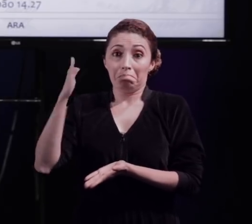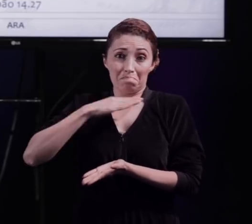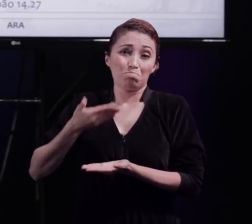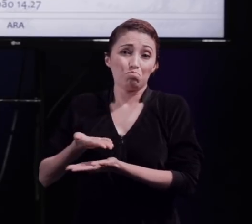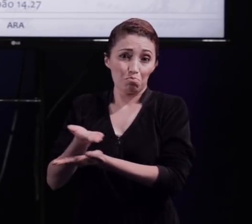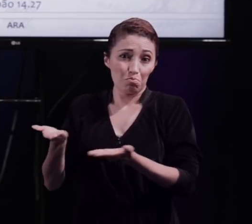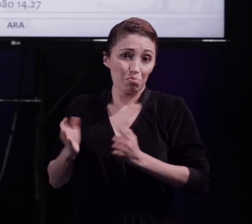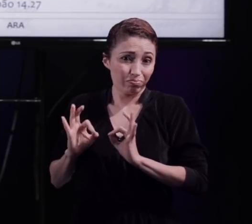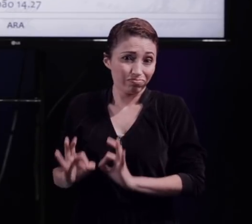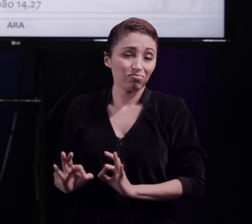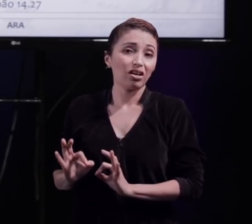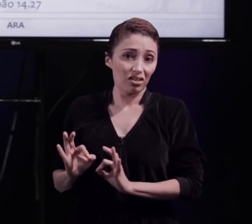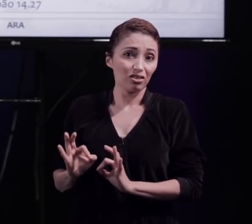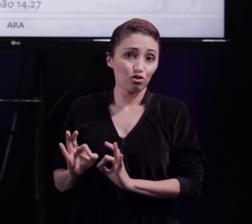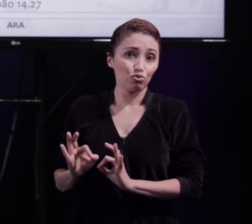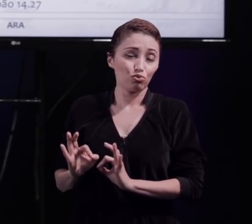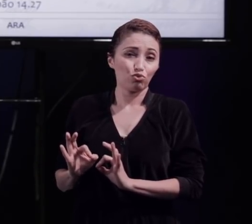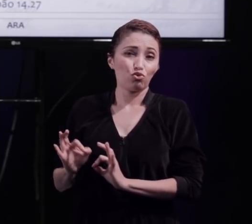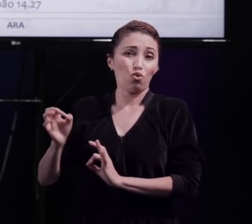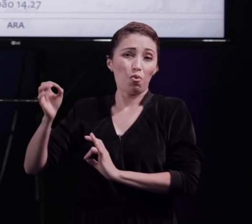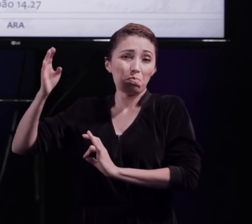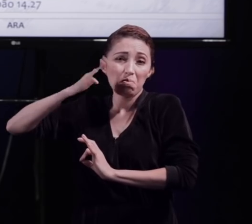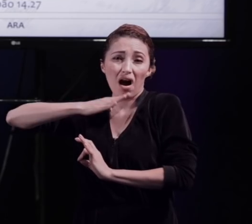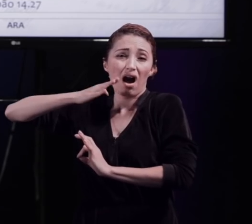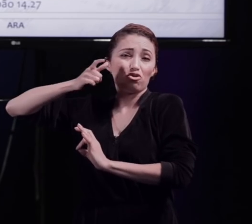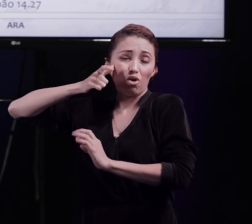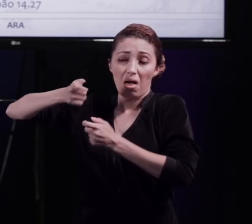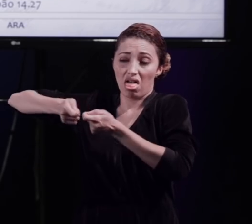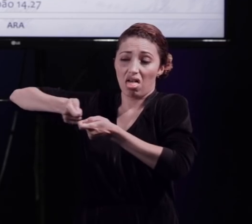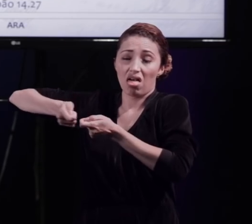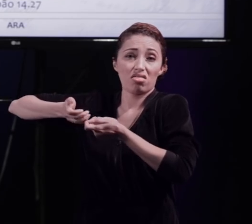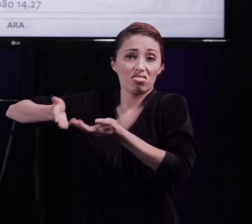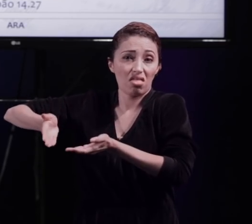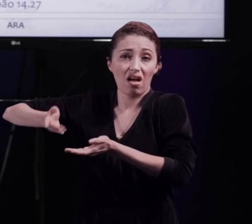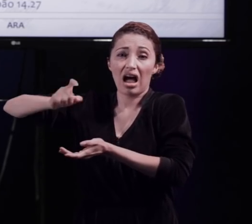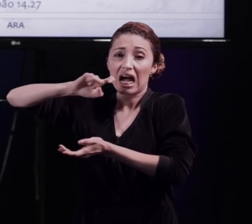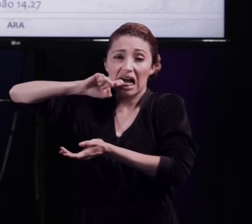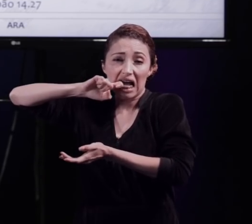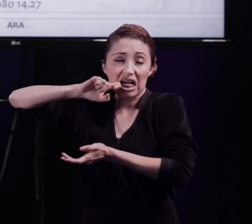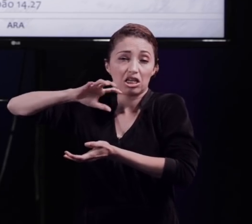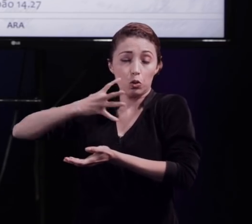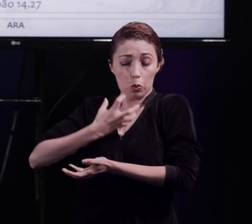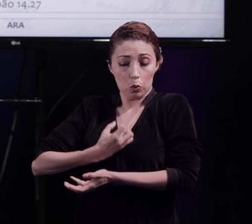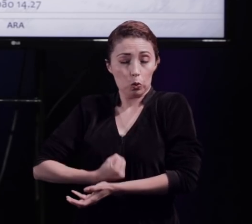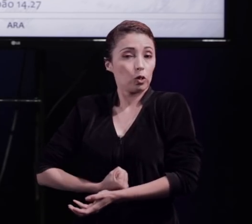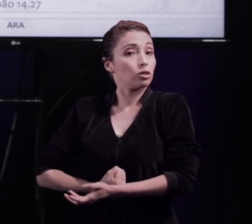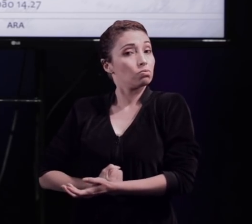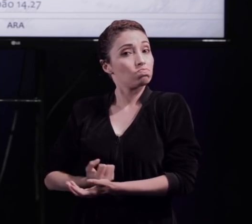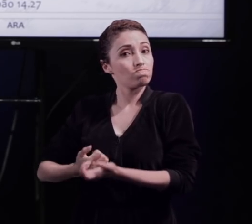inseridos nos dias de hoje, ele é perverso. Ele é dominado pelo mal, pela violência, pela inveja,